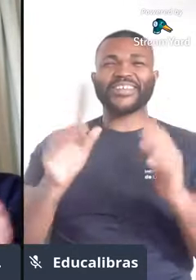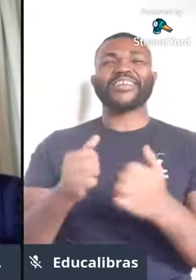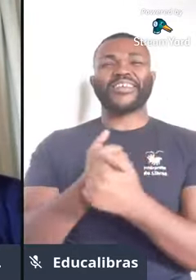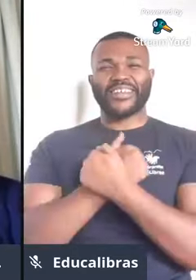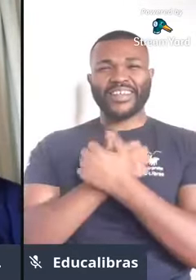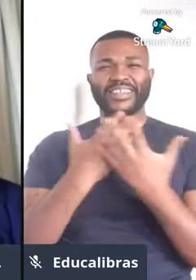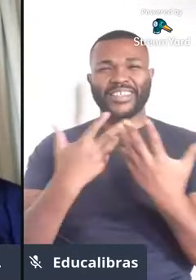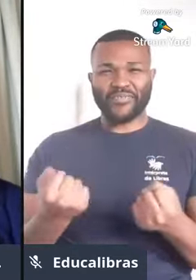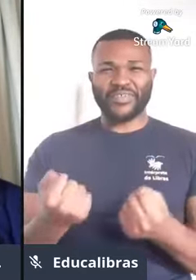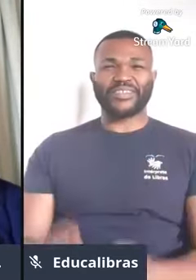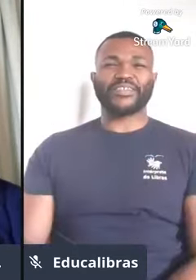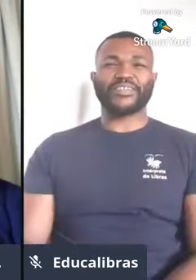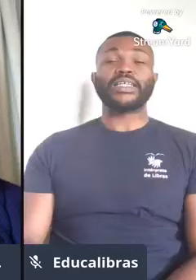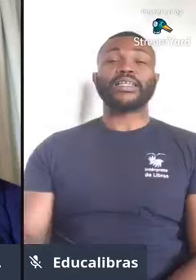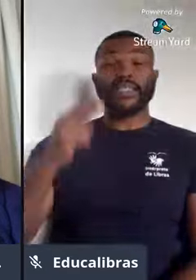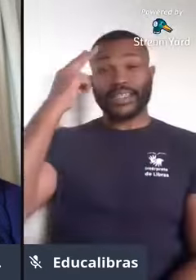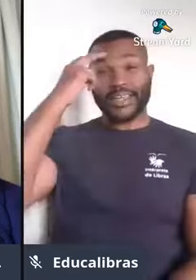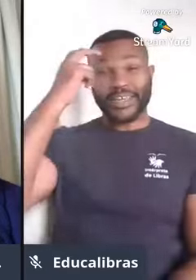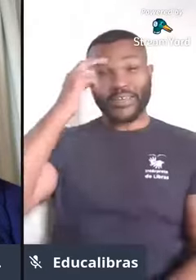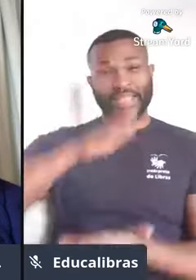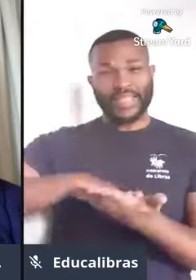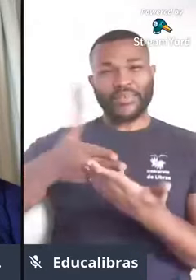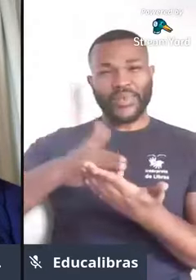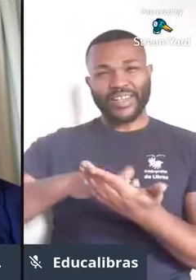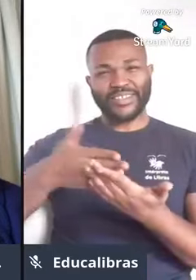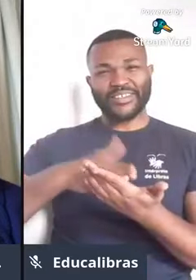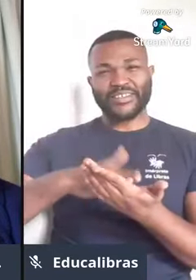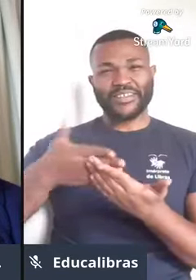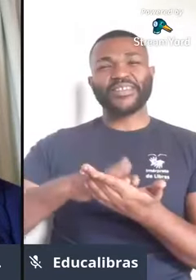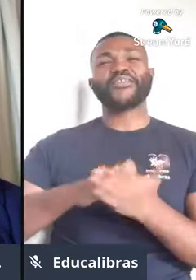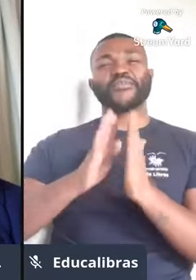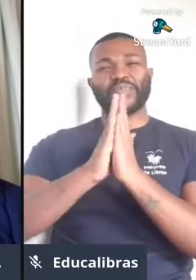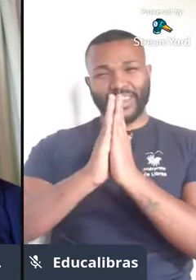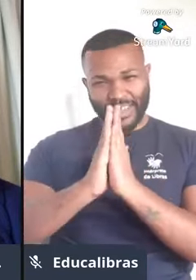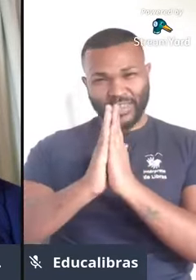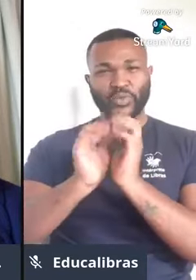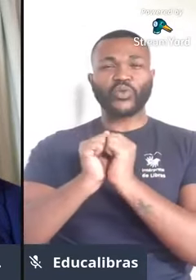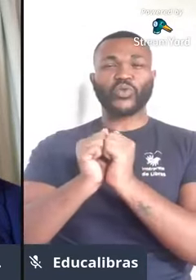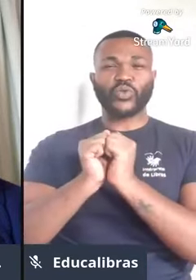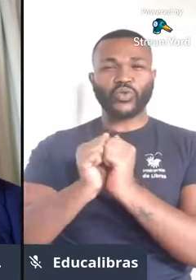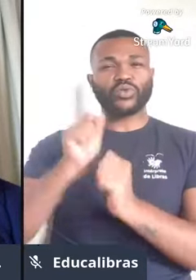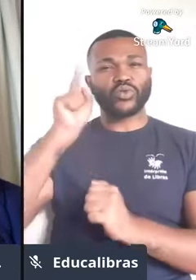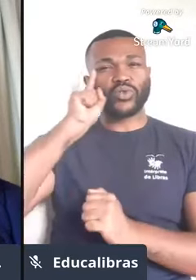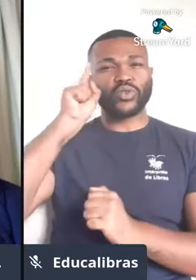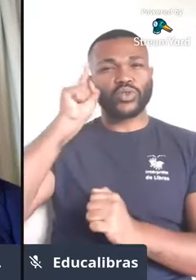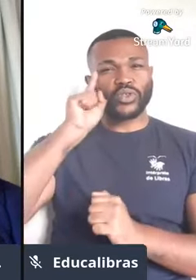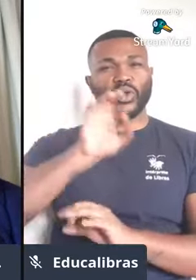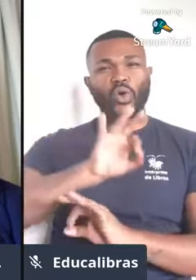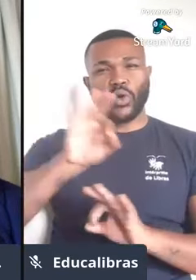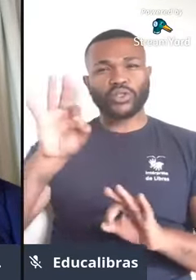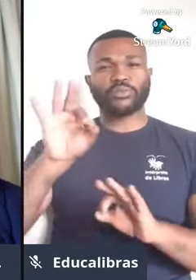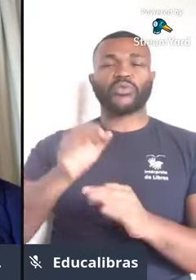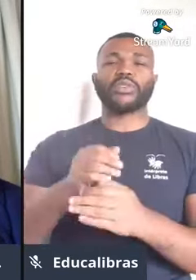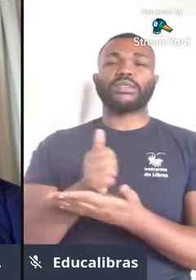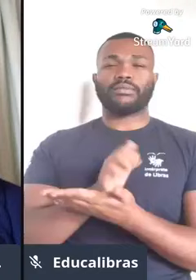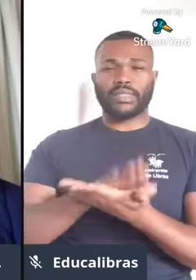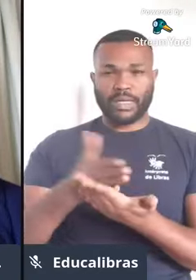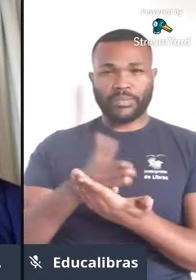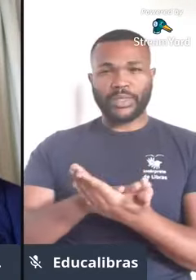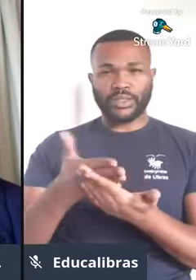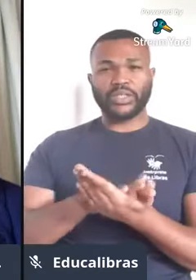abraço. Adriano, o nosso grande intérprete, Adriano, que tem nos acompanhado, um excelente intérprete.